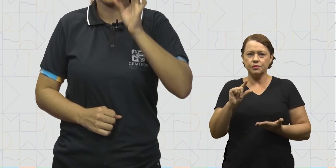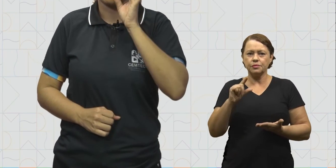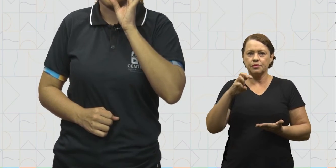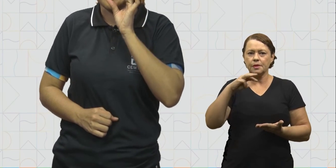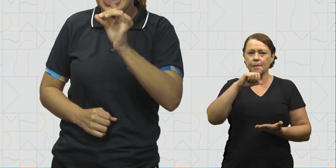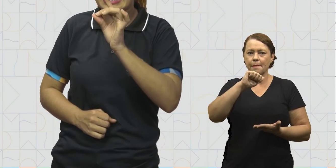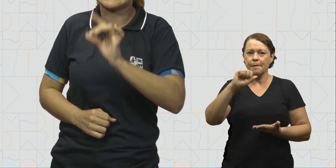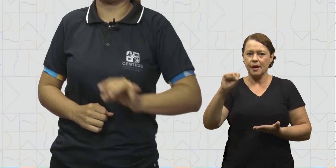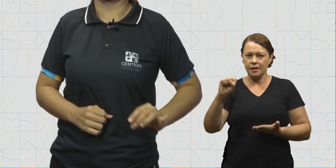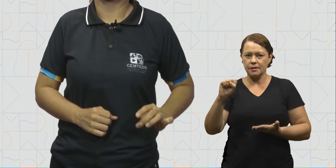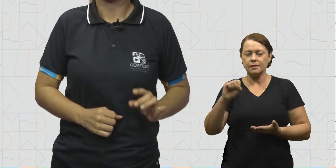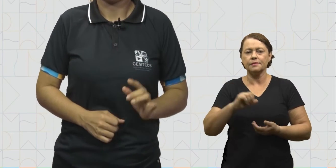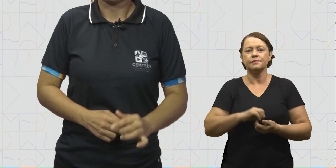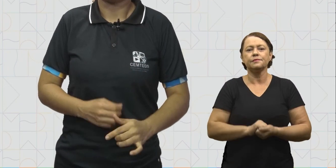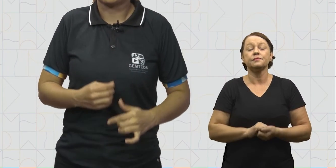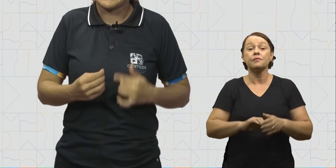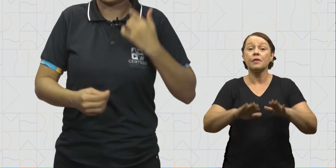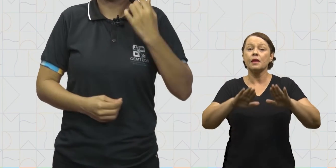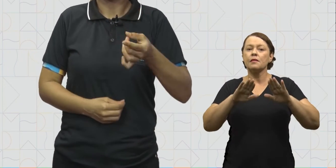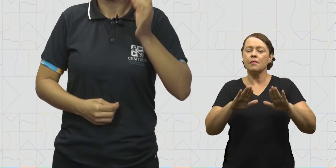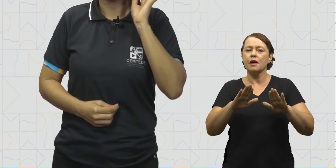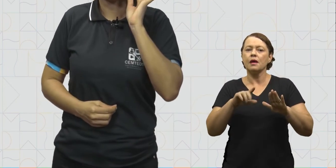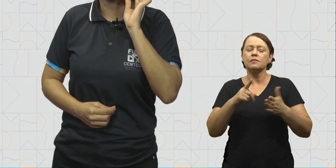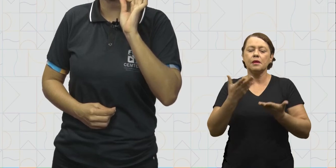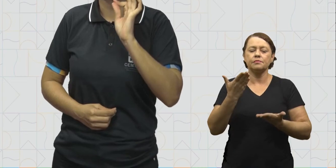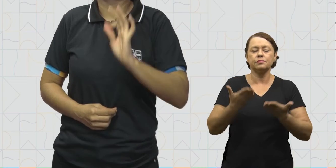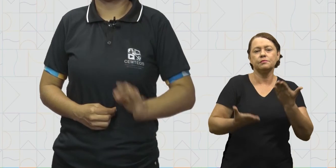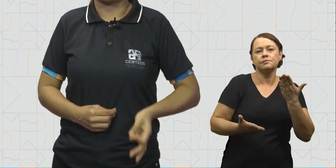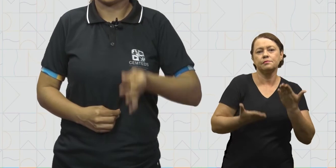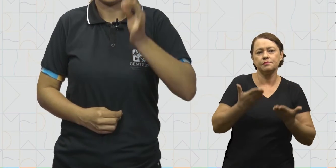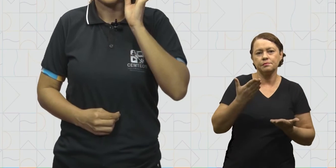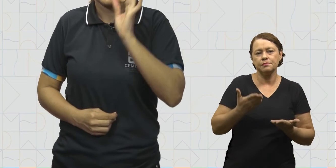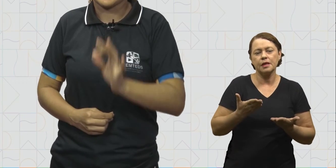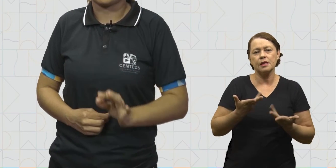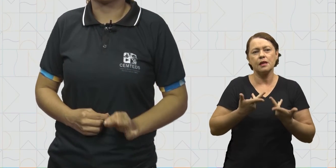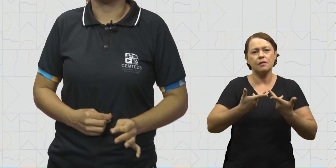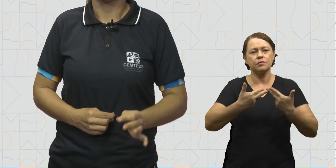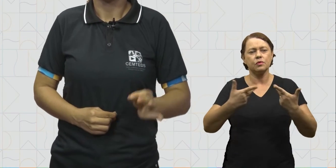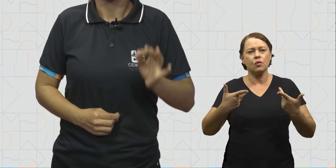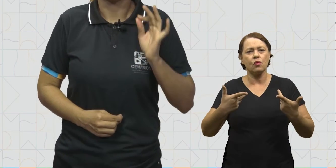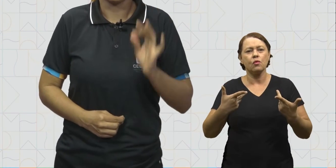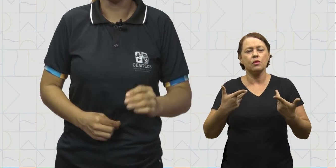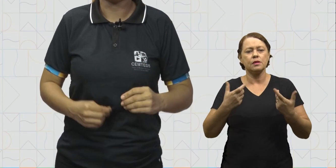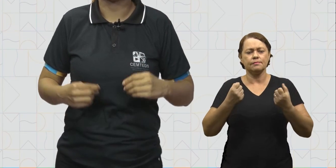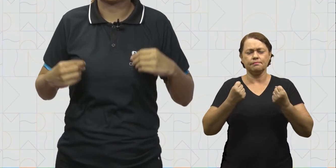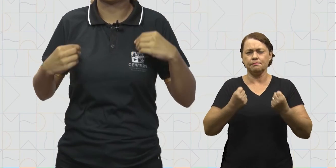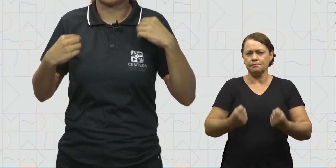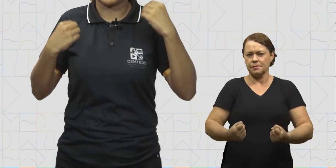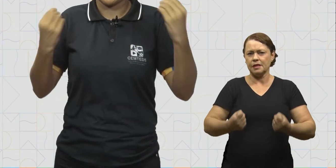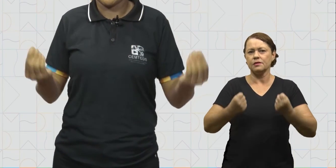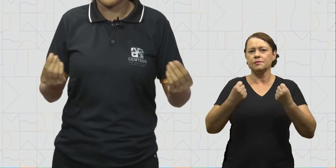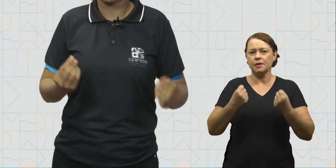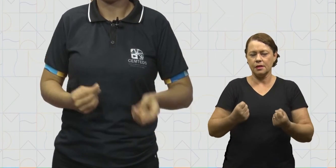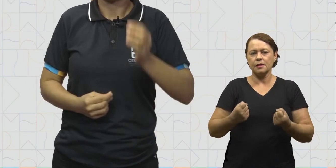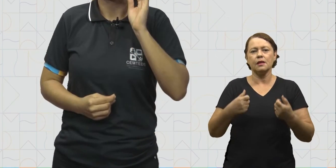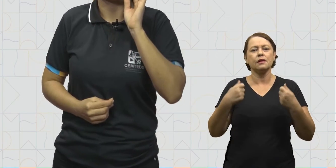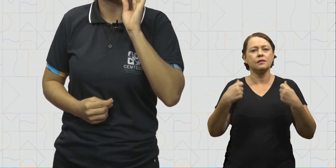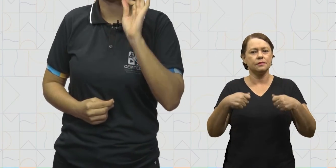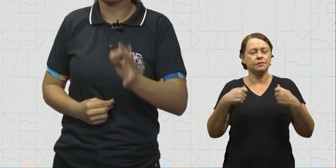menor massa. Mas para pesar algo com a massa